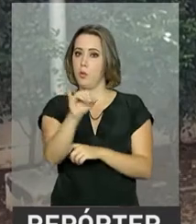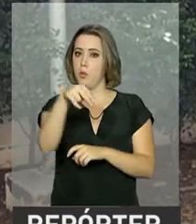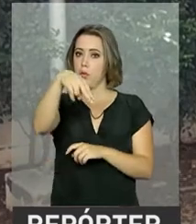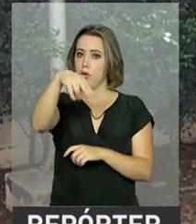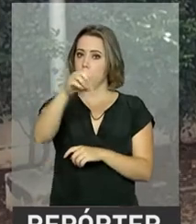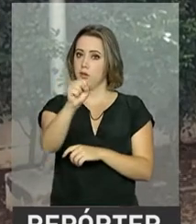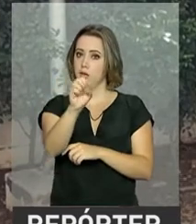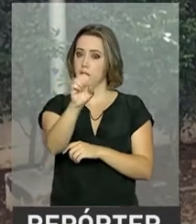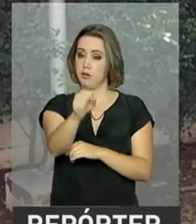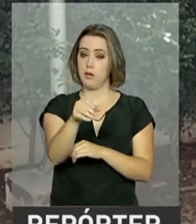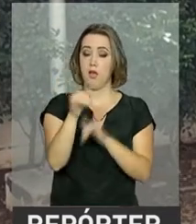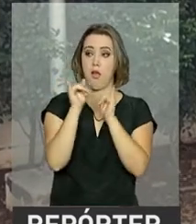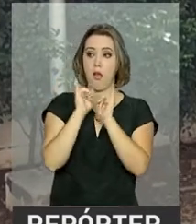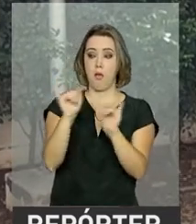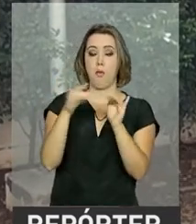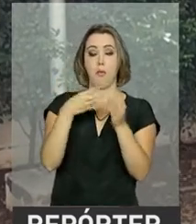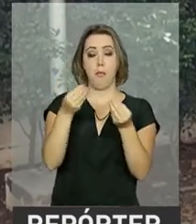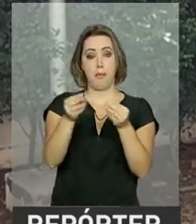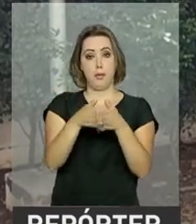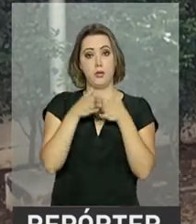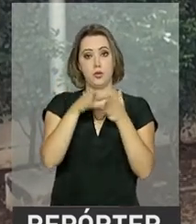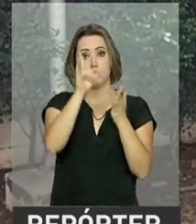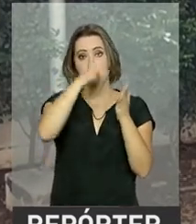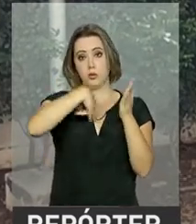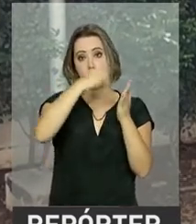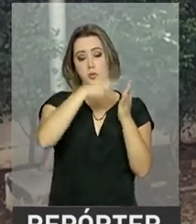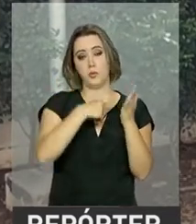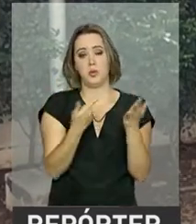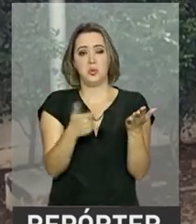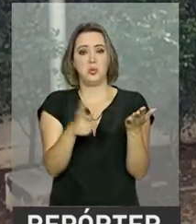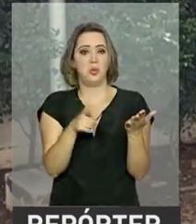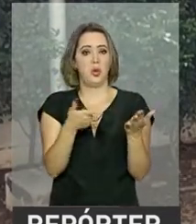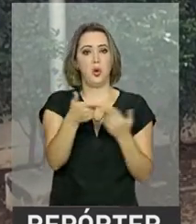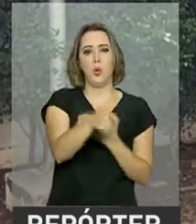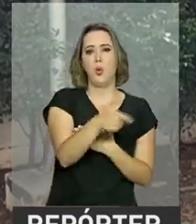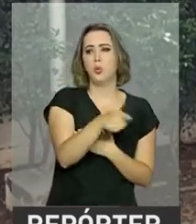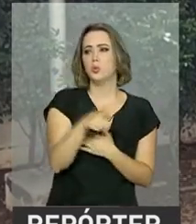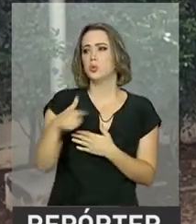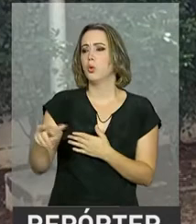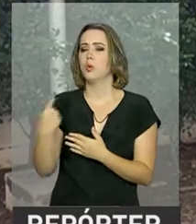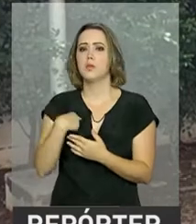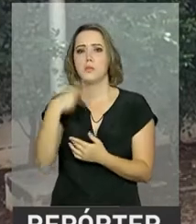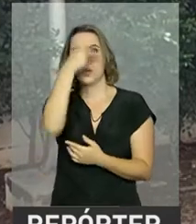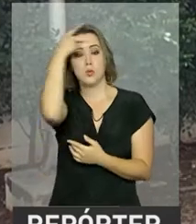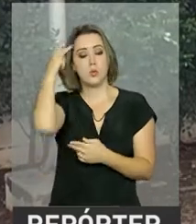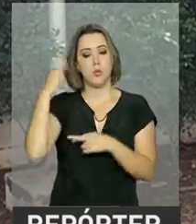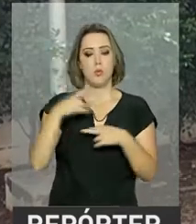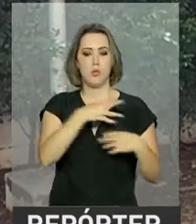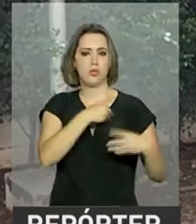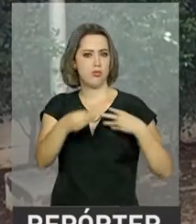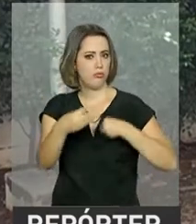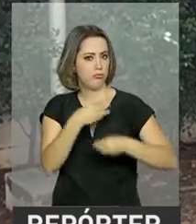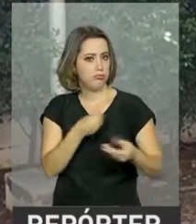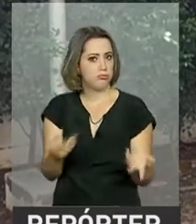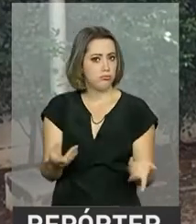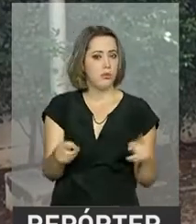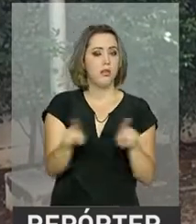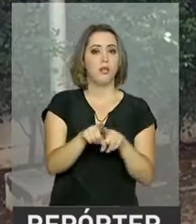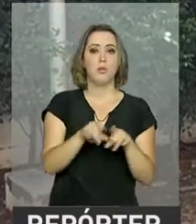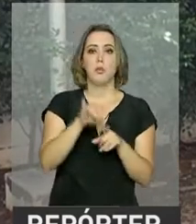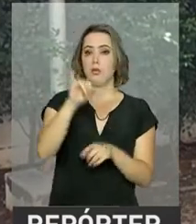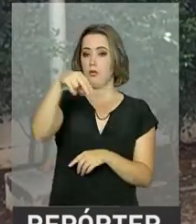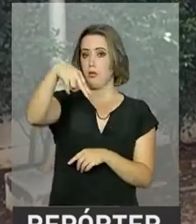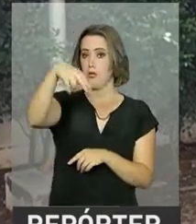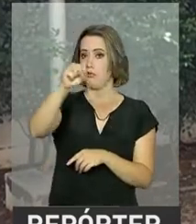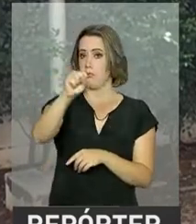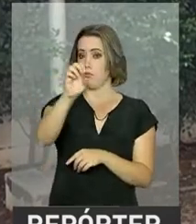emissão de uma declaração de dependência econômica e da inexistência de dependentes preferenciais. Além disso, o INSS emite uma